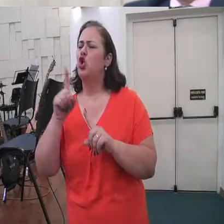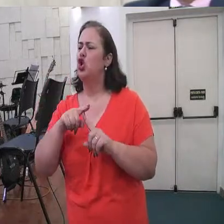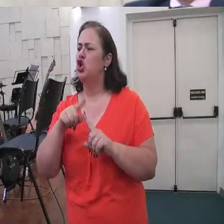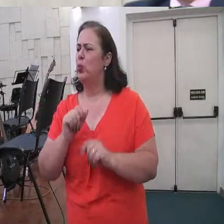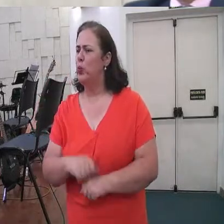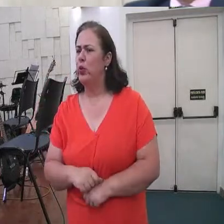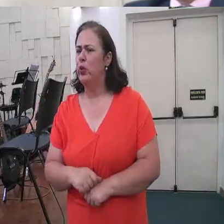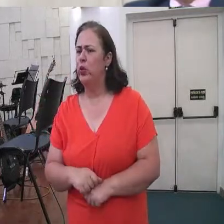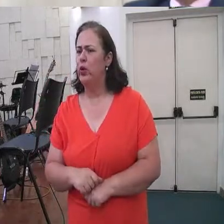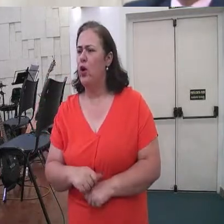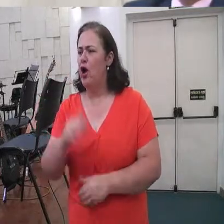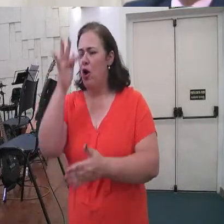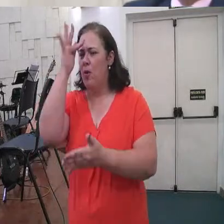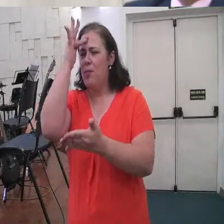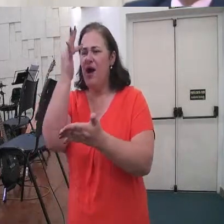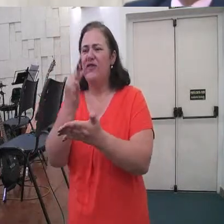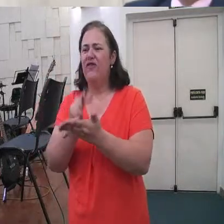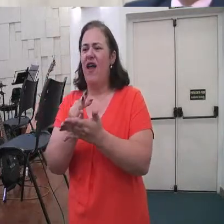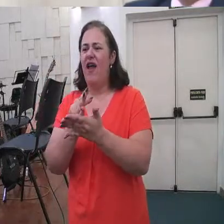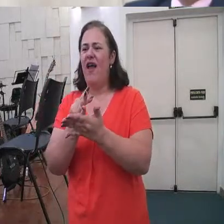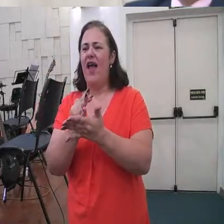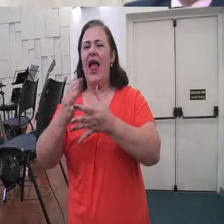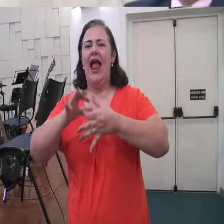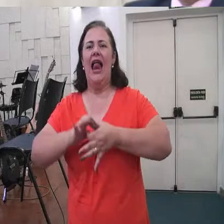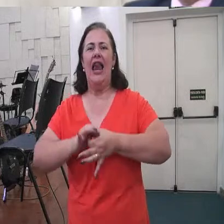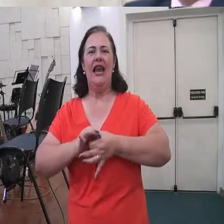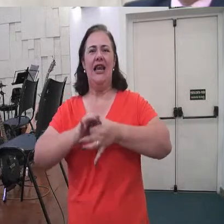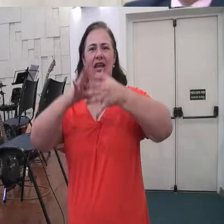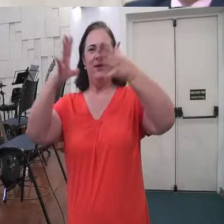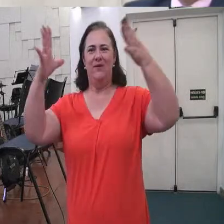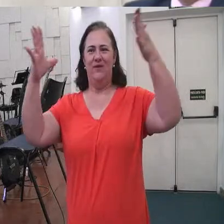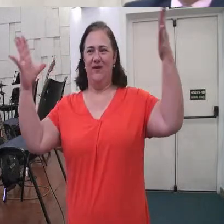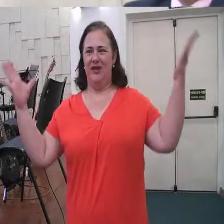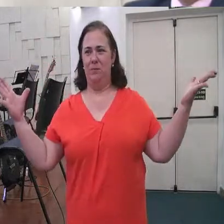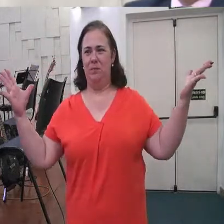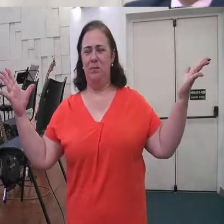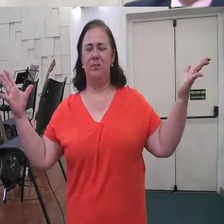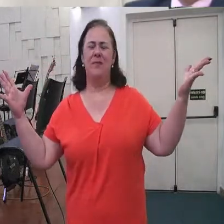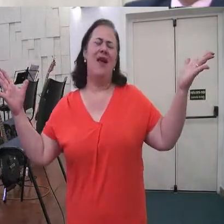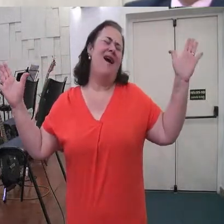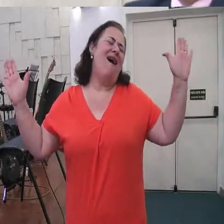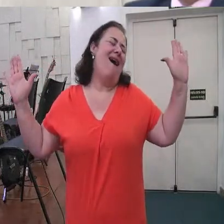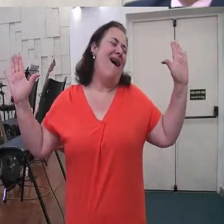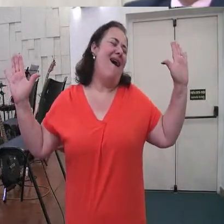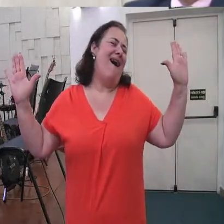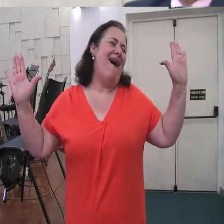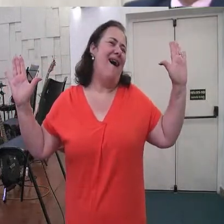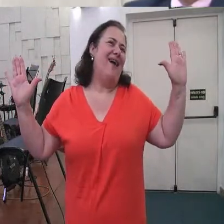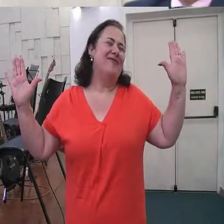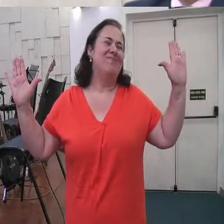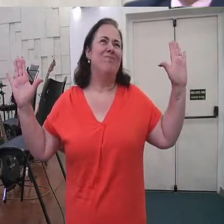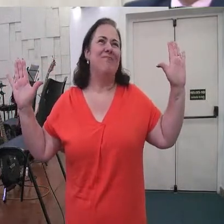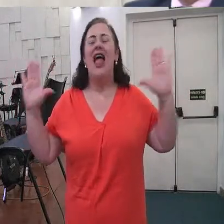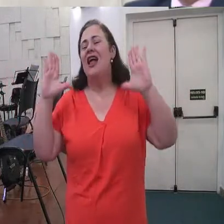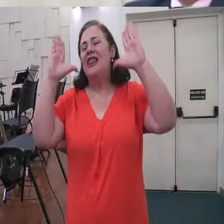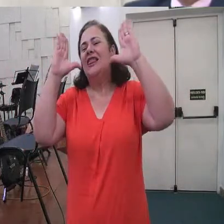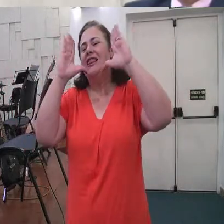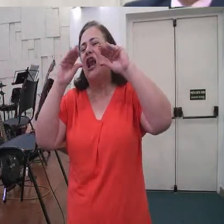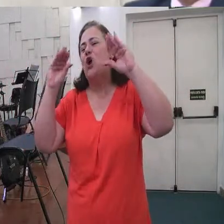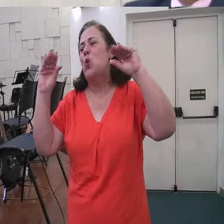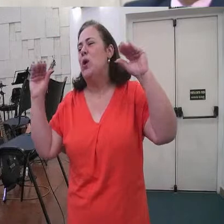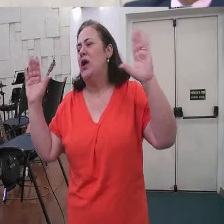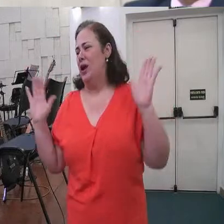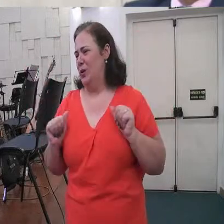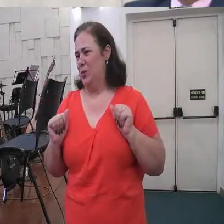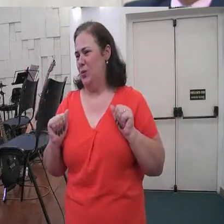Oh, maravilha! Tudo é bom. Todos os caminhos levam a Deus. Você já ouviu alguém dizer